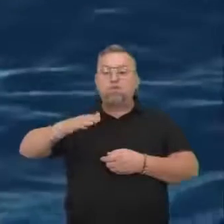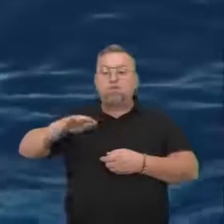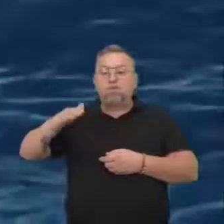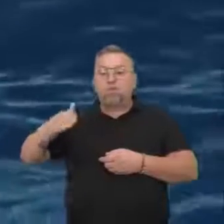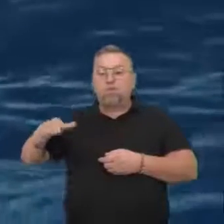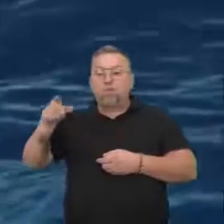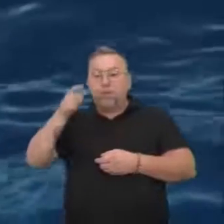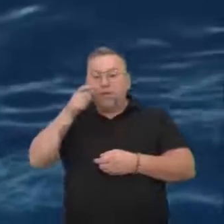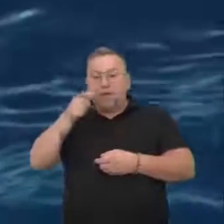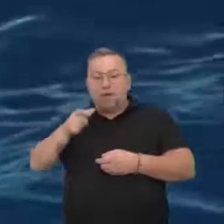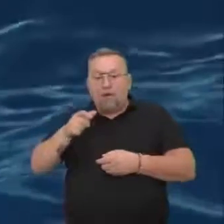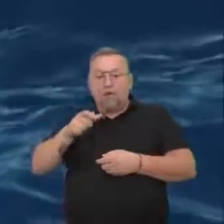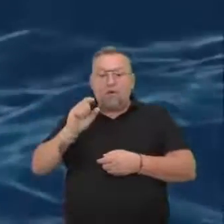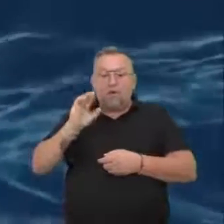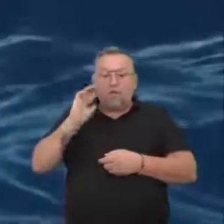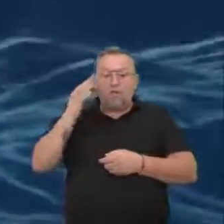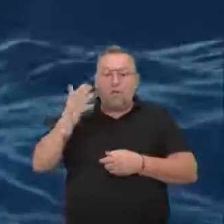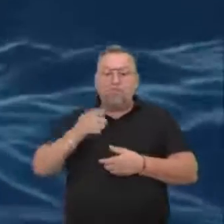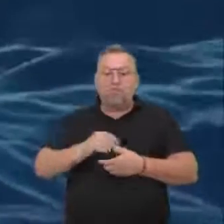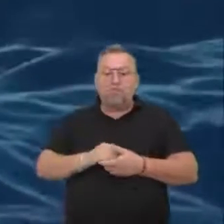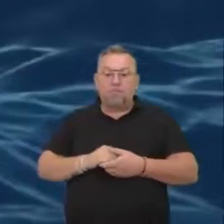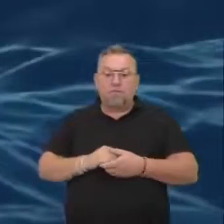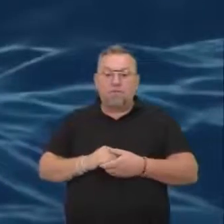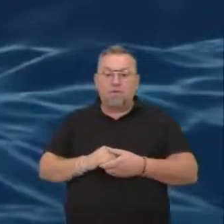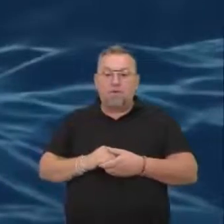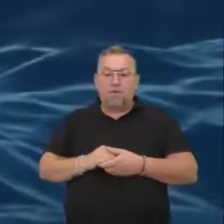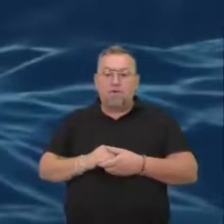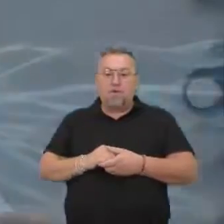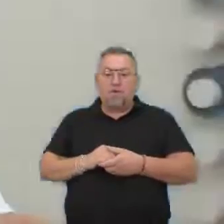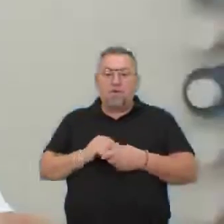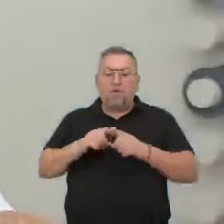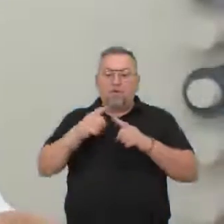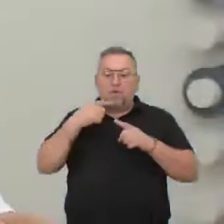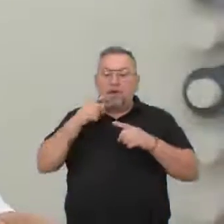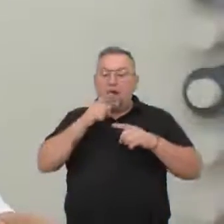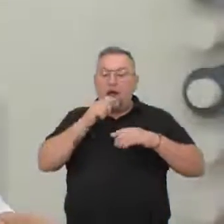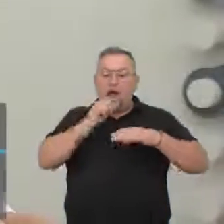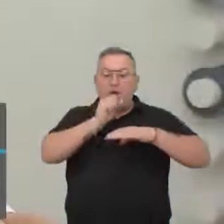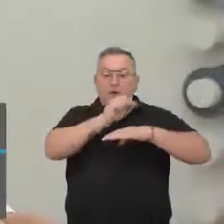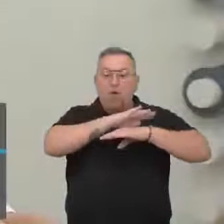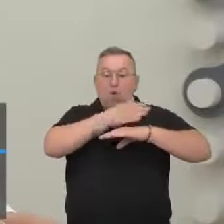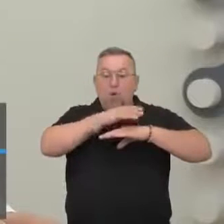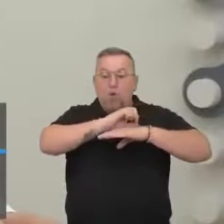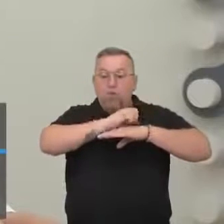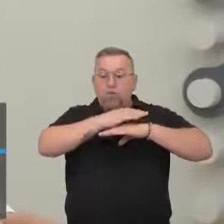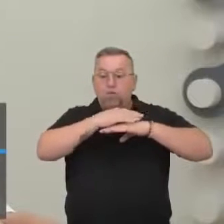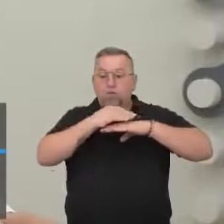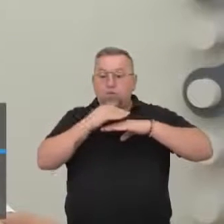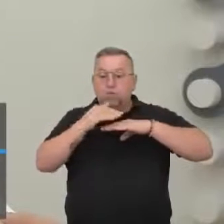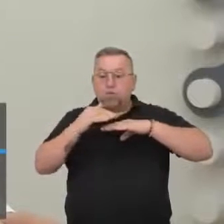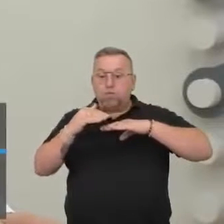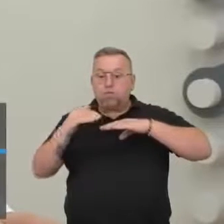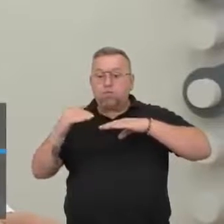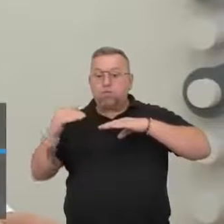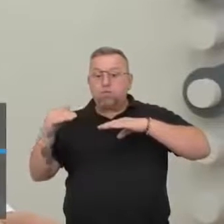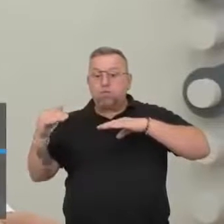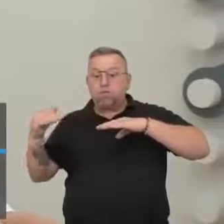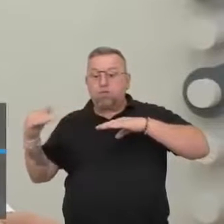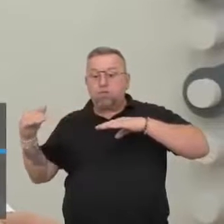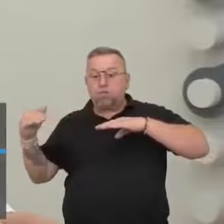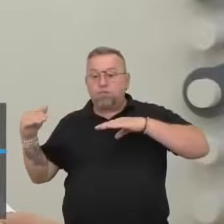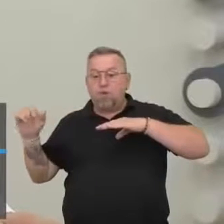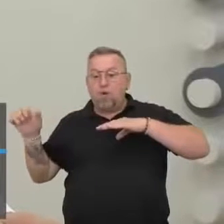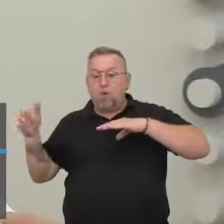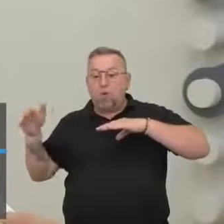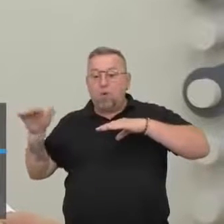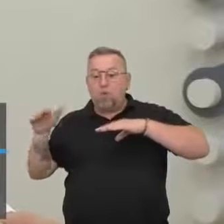ver, descontinuidade de É sempre bom lembrar, né, que antes de um tsunami é um grande recuo da água, né? Isso. Inclusive, quem fez uma observação